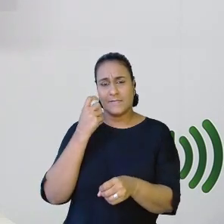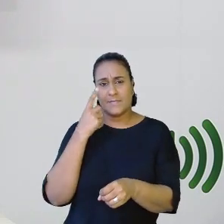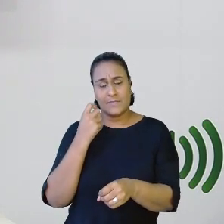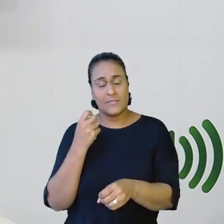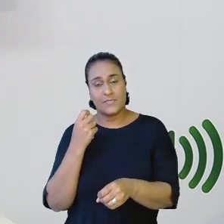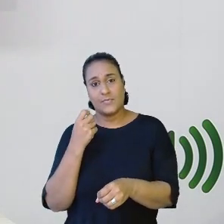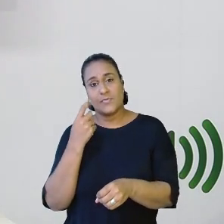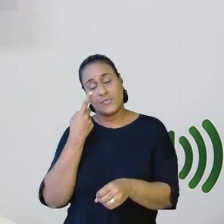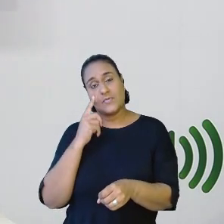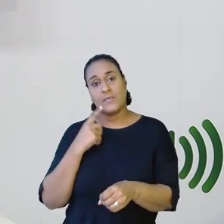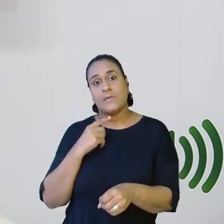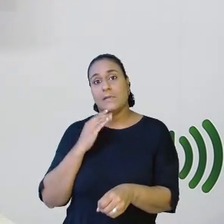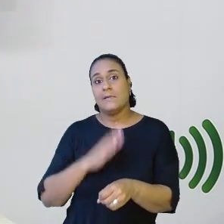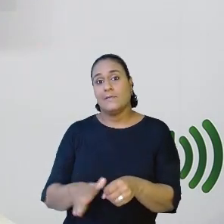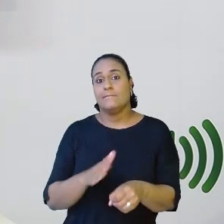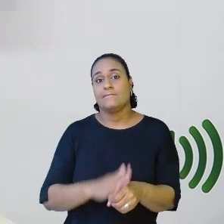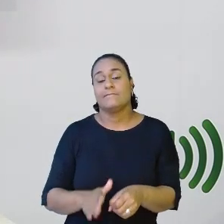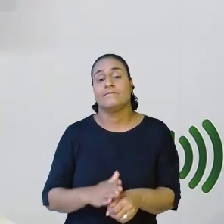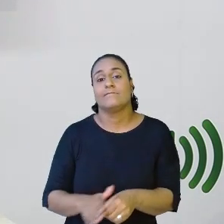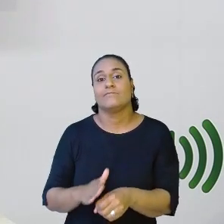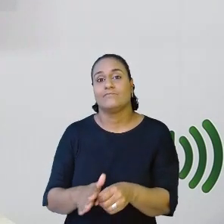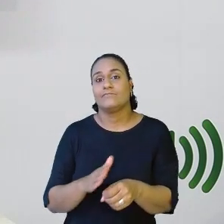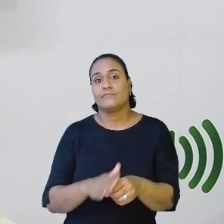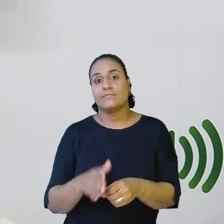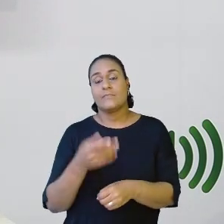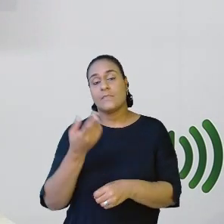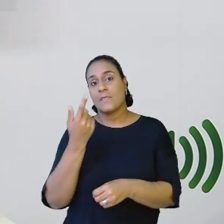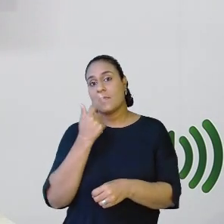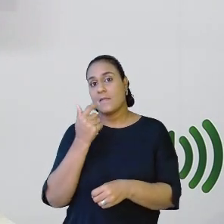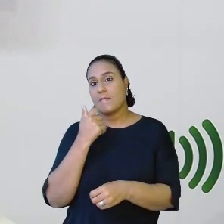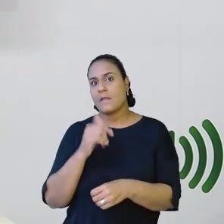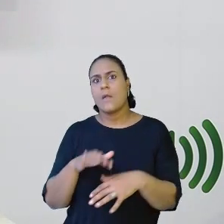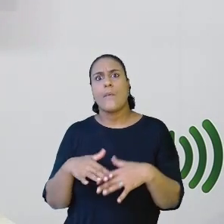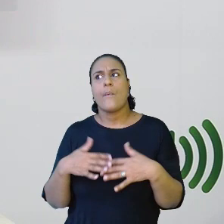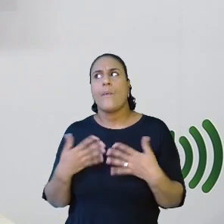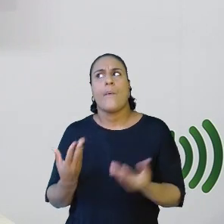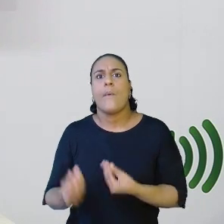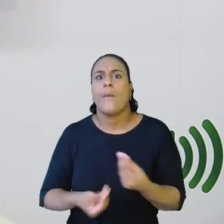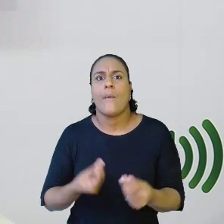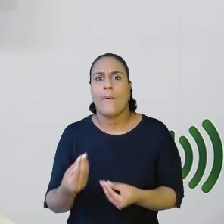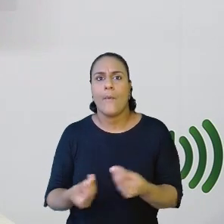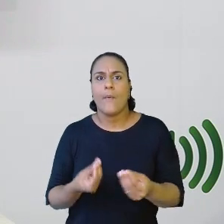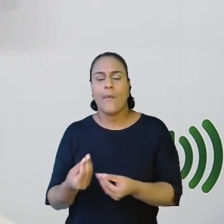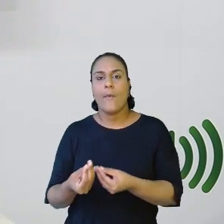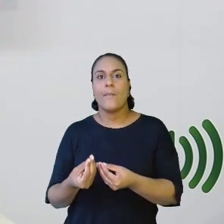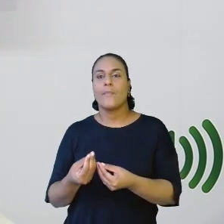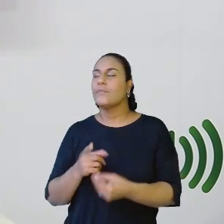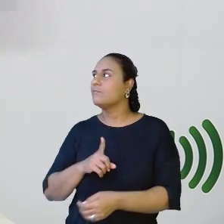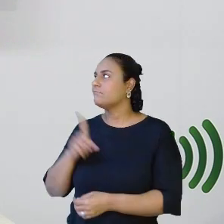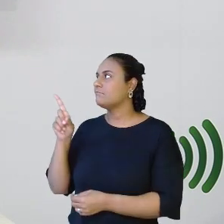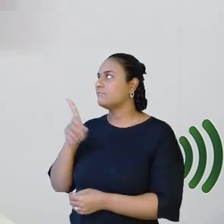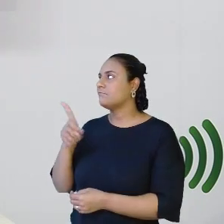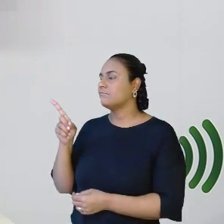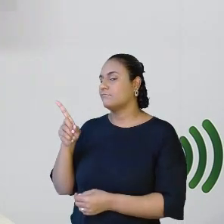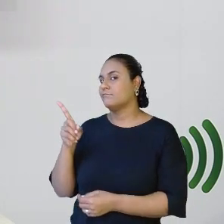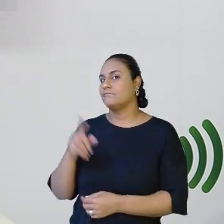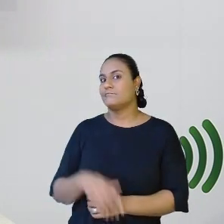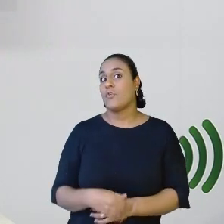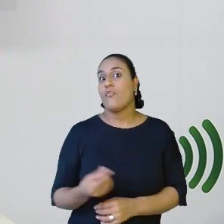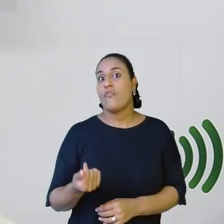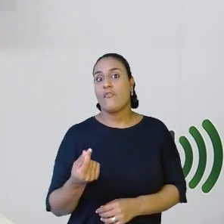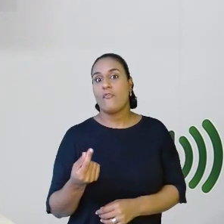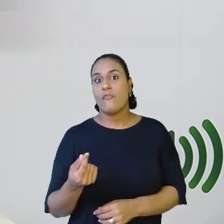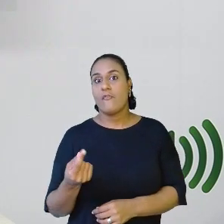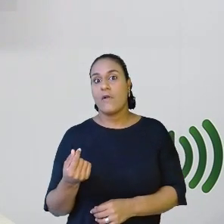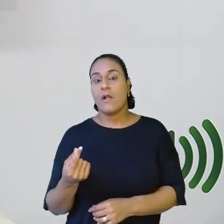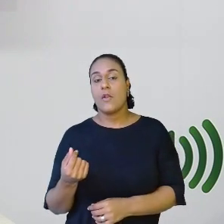cenoura, tudo no quilo. E a pergunta é, qual escrita decimal corresponde ao valor do quilo